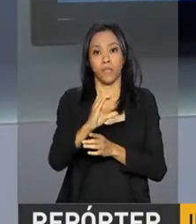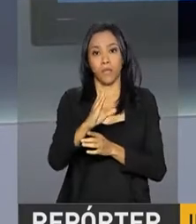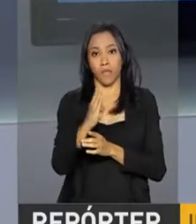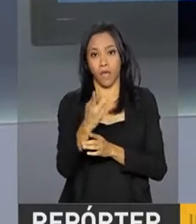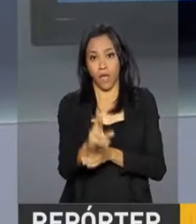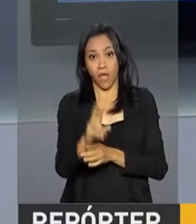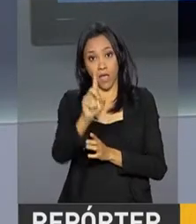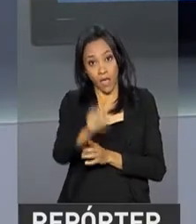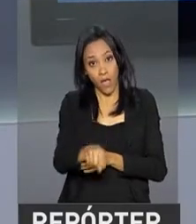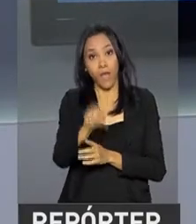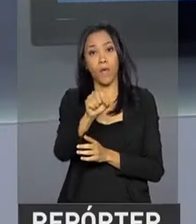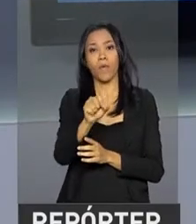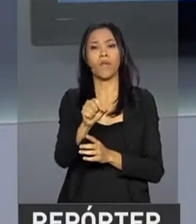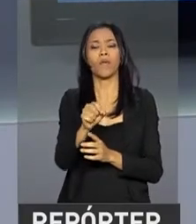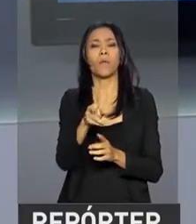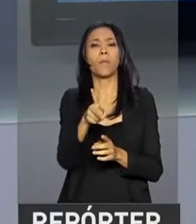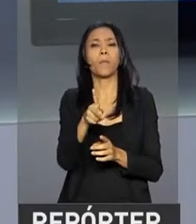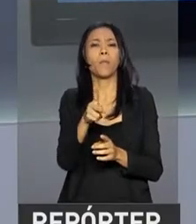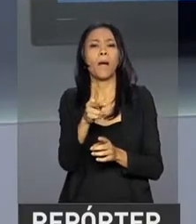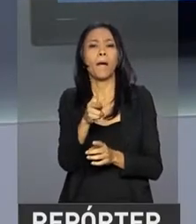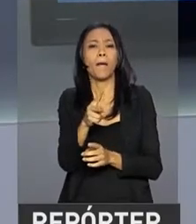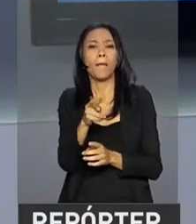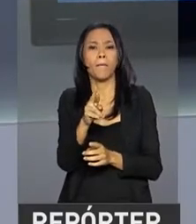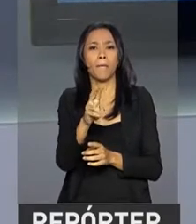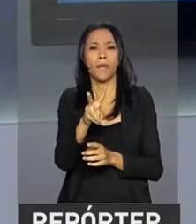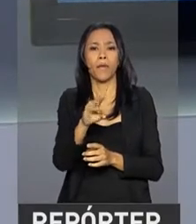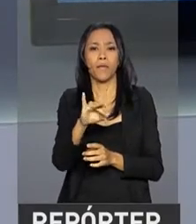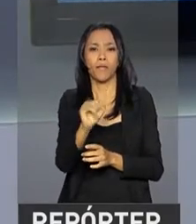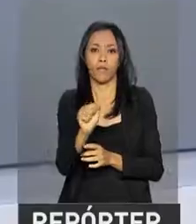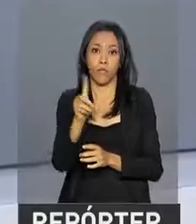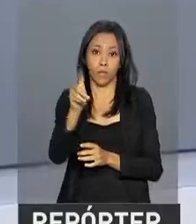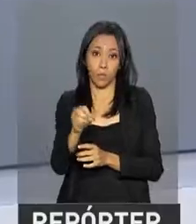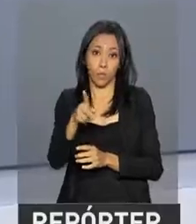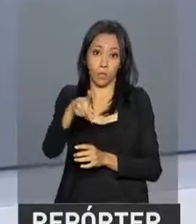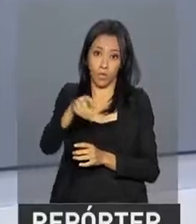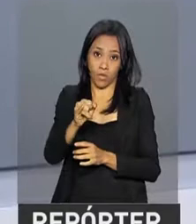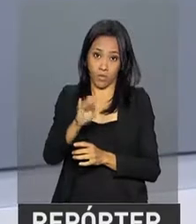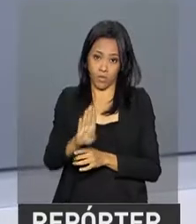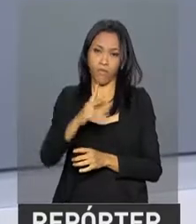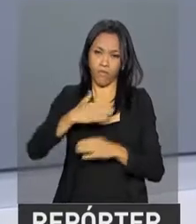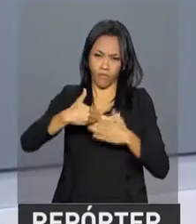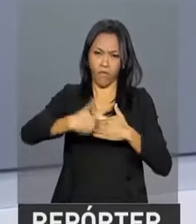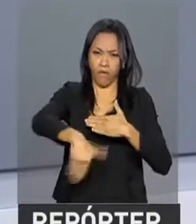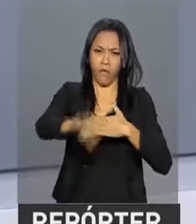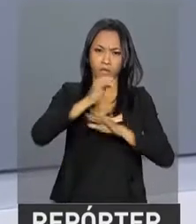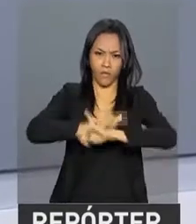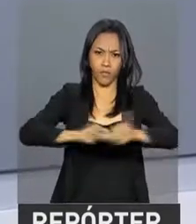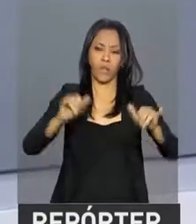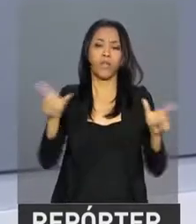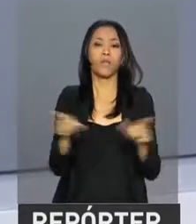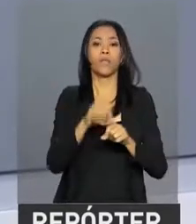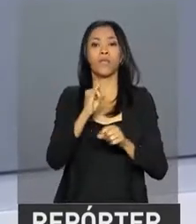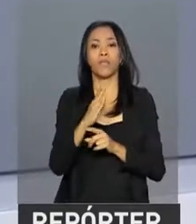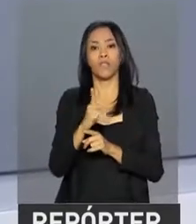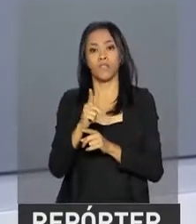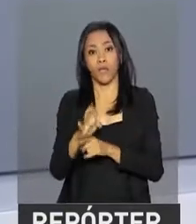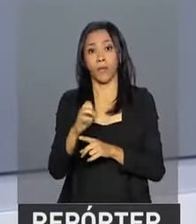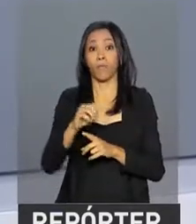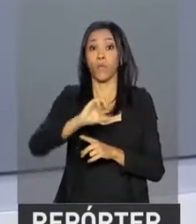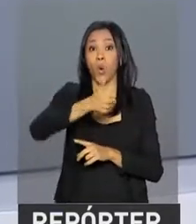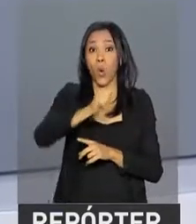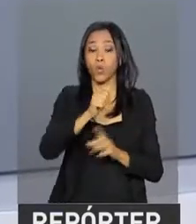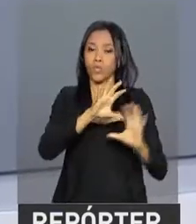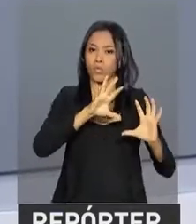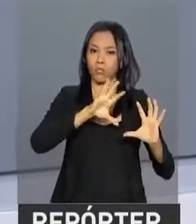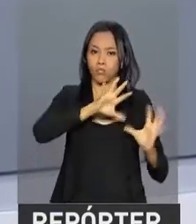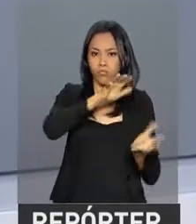uma prévia do PIB, que ainda será divulgado pelo IBGE. 11 lotes de dezenas de linhas de transmissão de